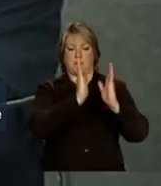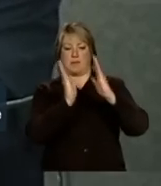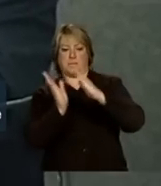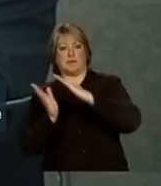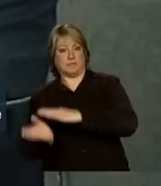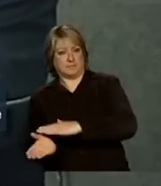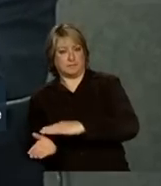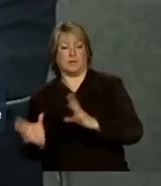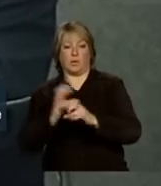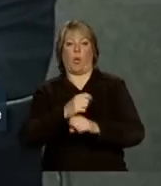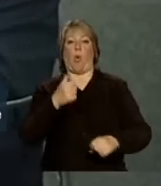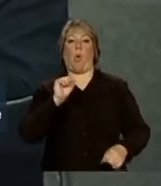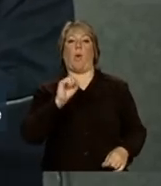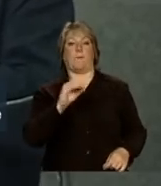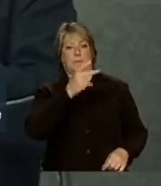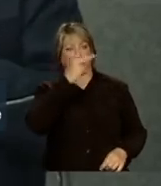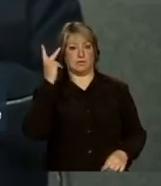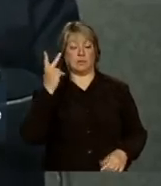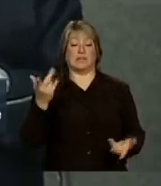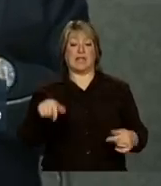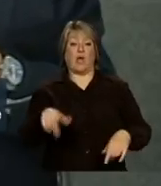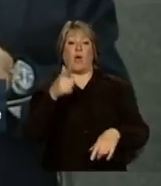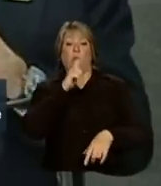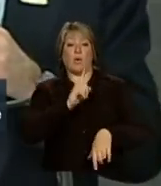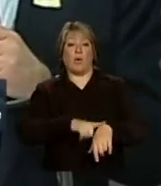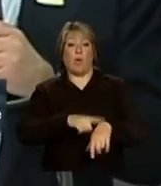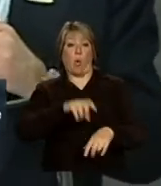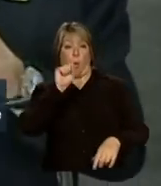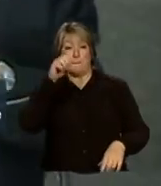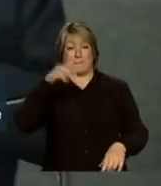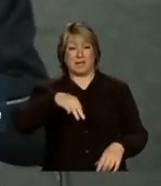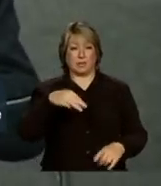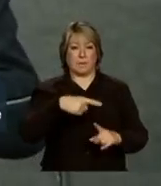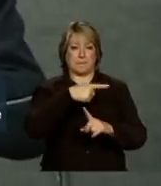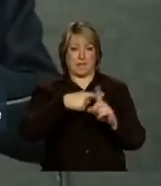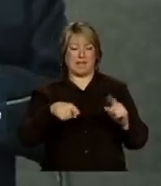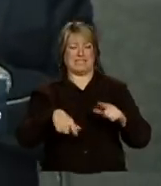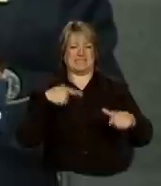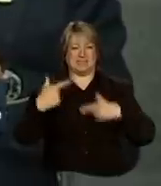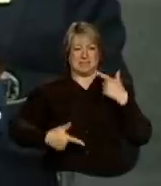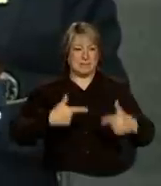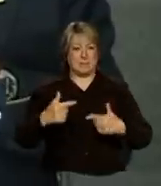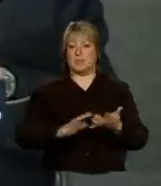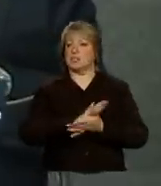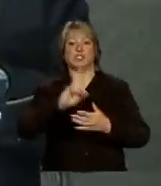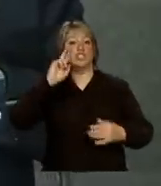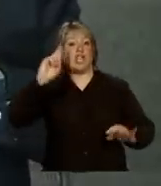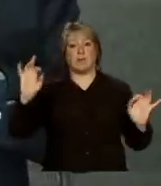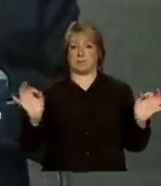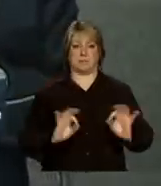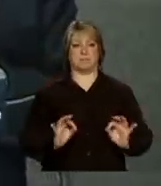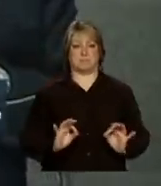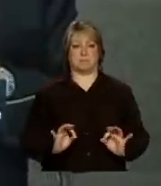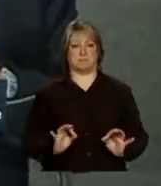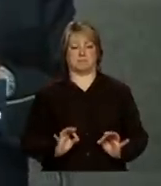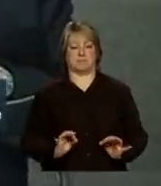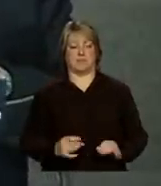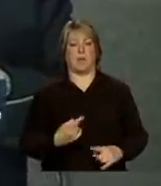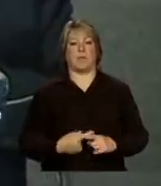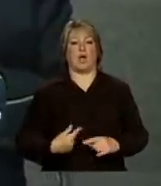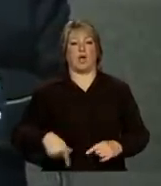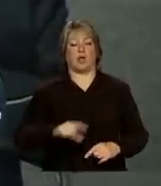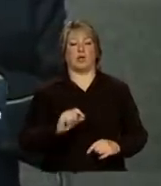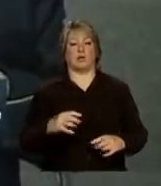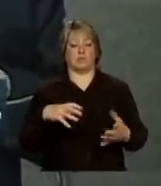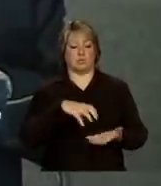esse esse para conseguir em 8 minutos e meio esse trabalho sem chefia Tá certo porque isso nós trabalhamos